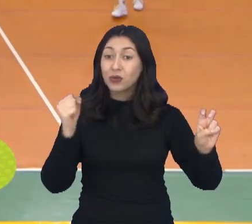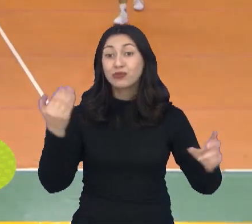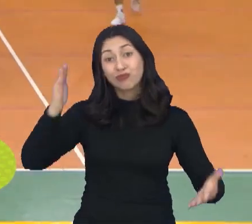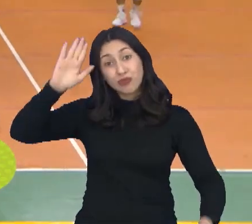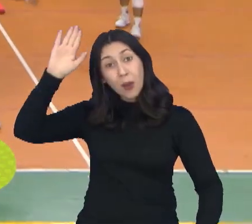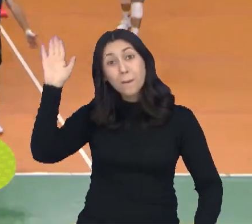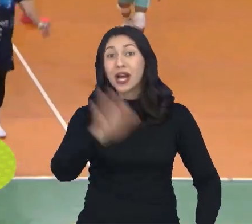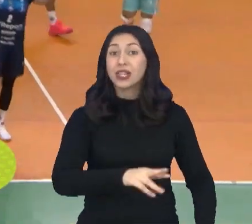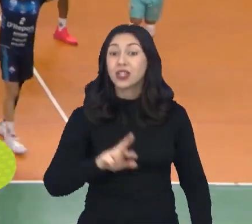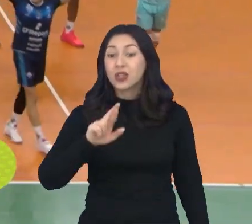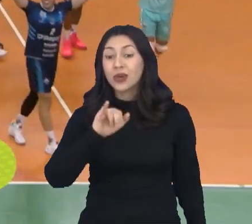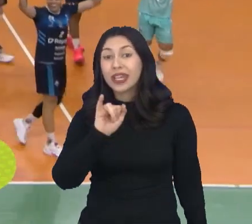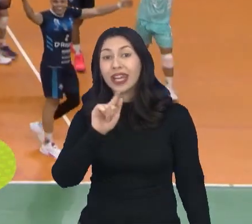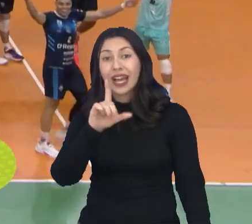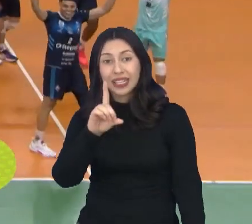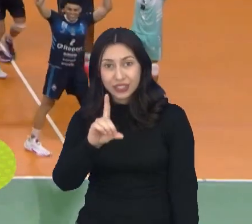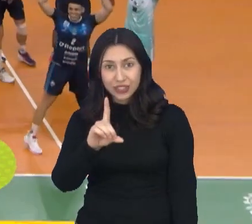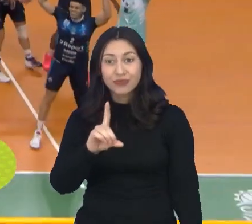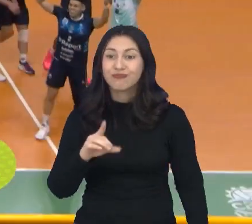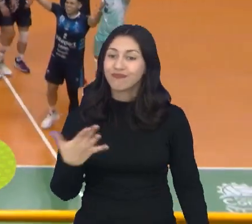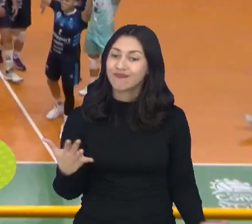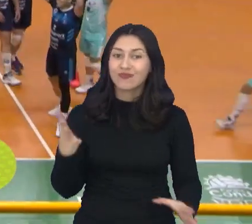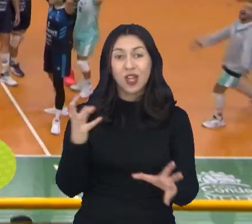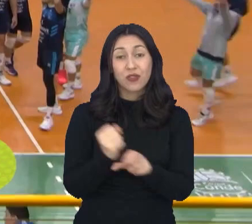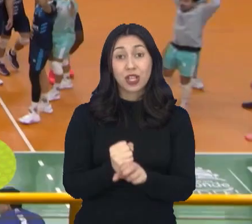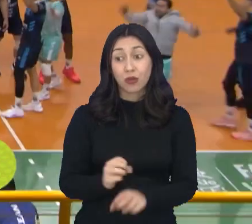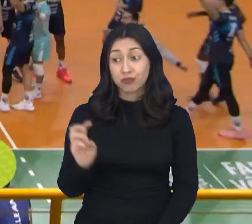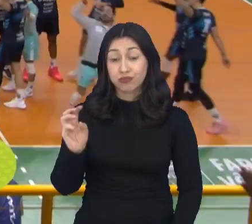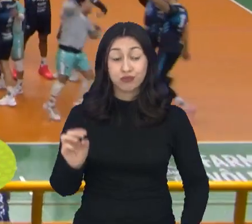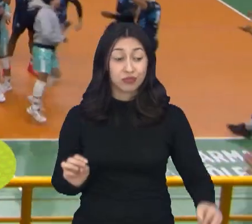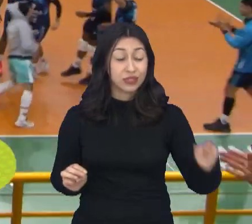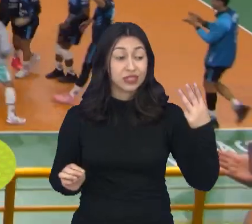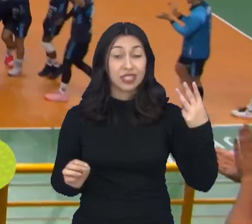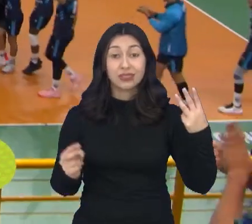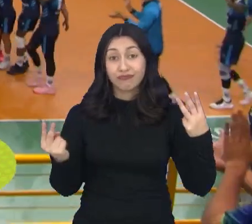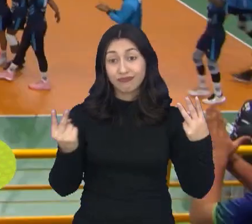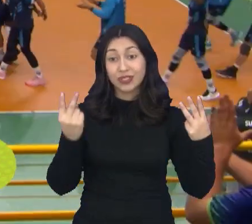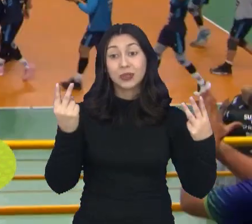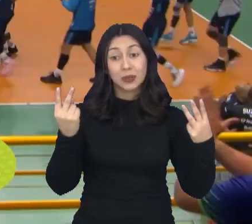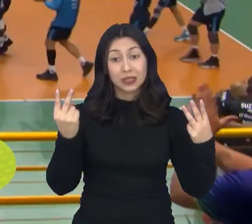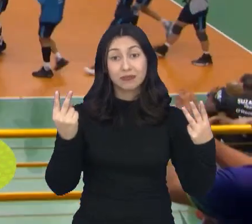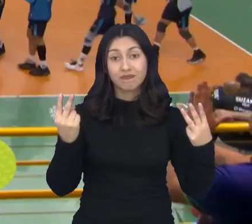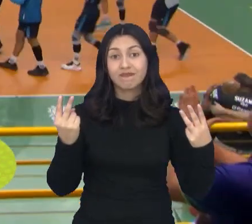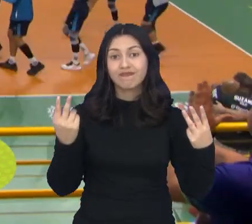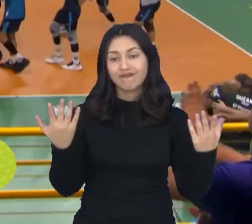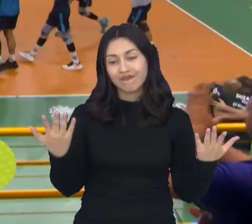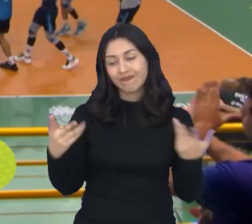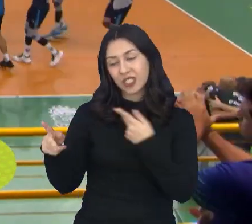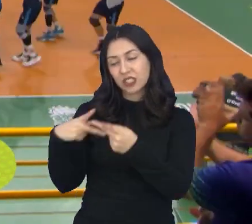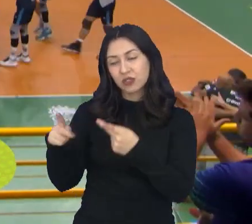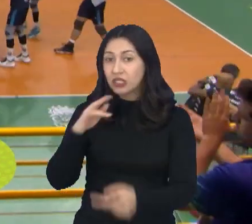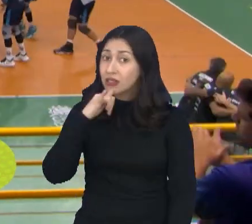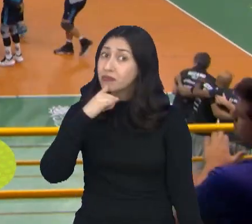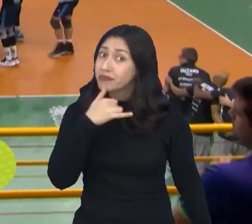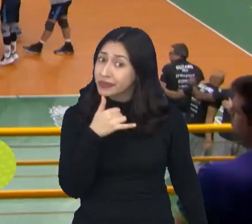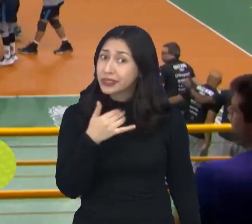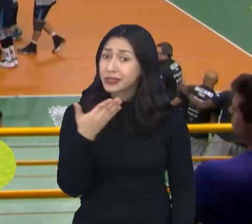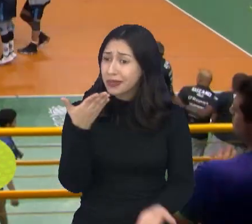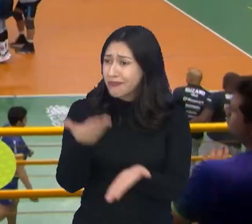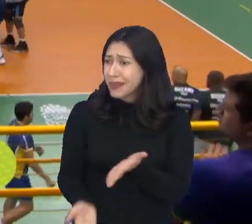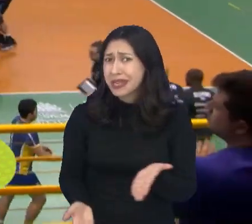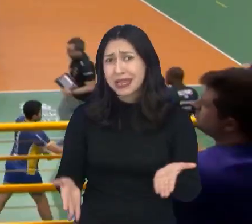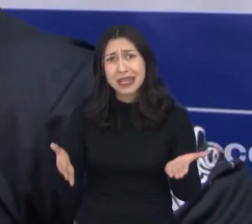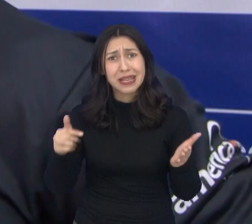Riad, e fechou o jogo em 3-2. Pelos lados do São José, ficou a lamentação por uma dolorida derrota